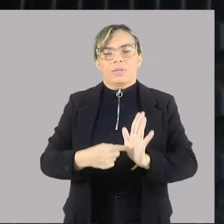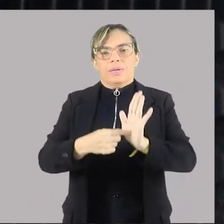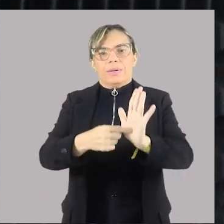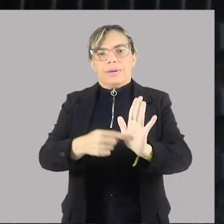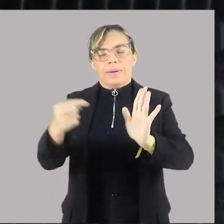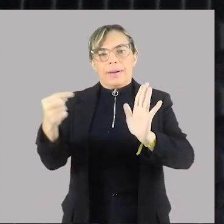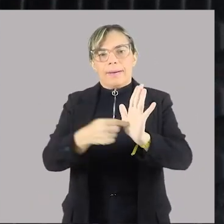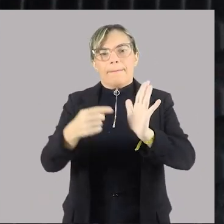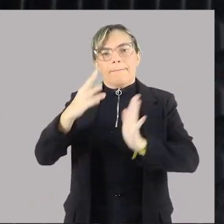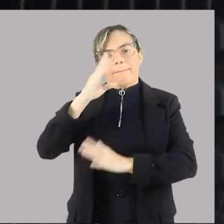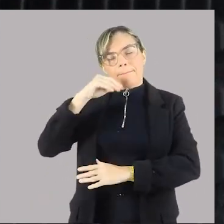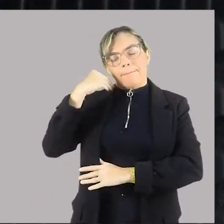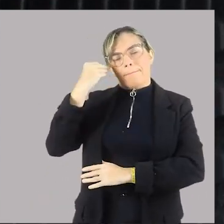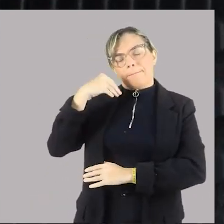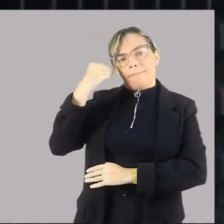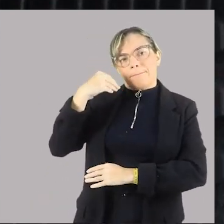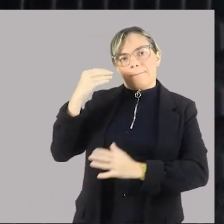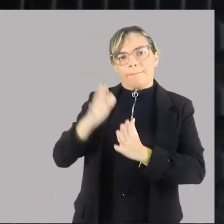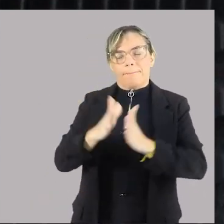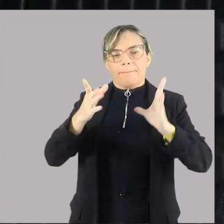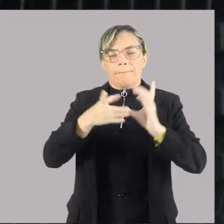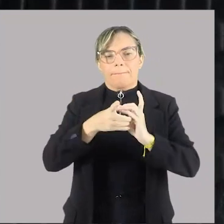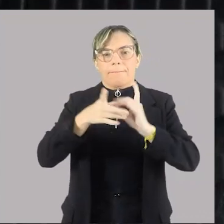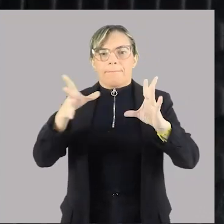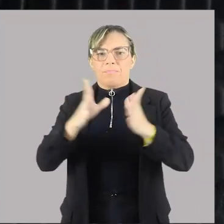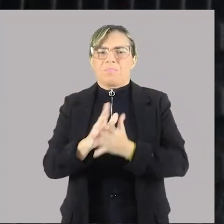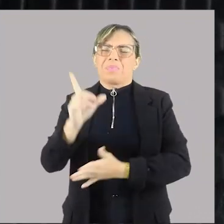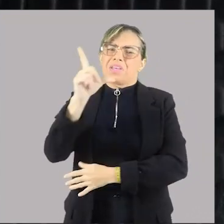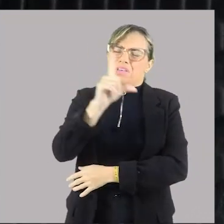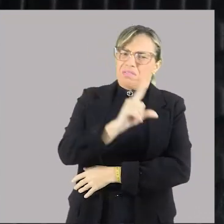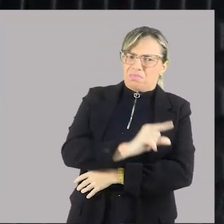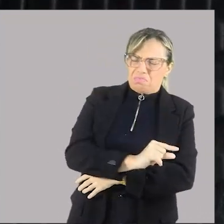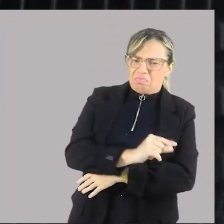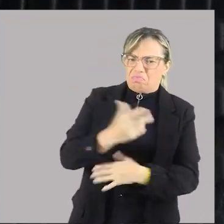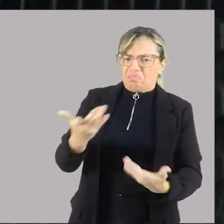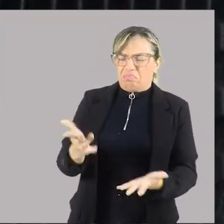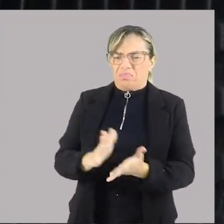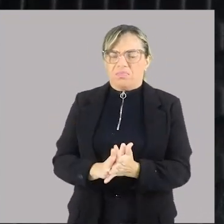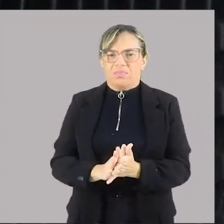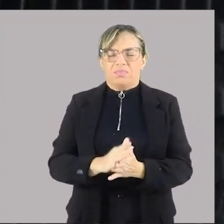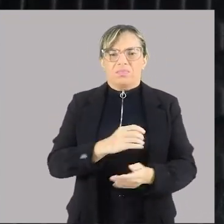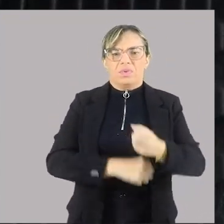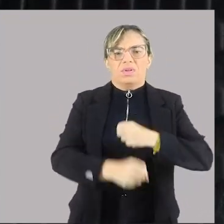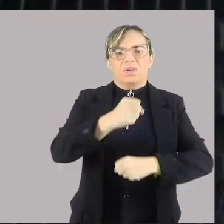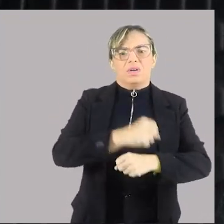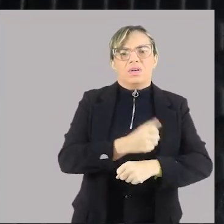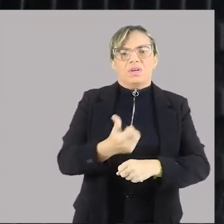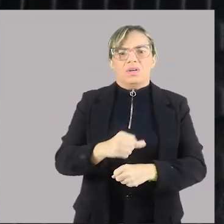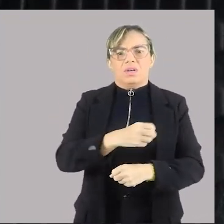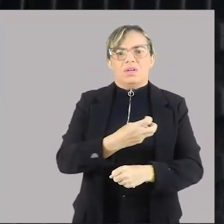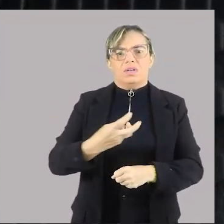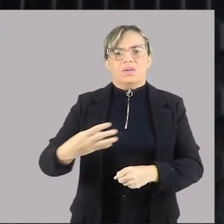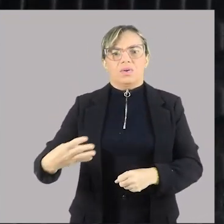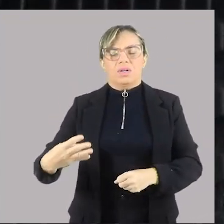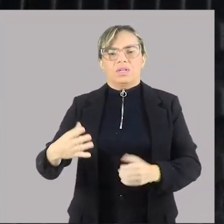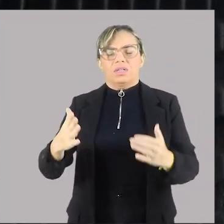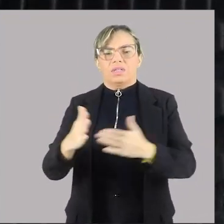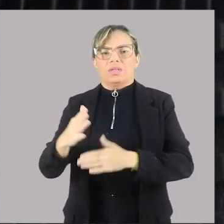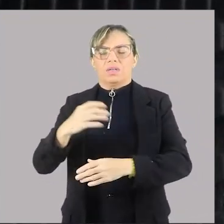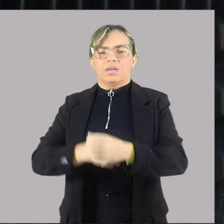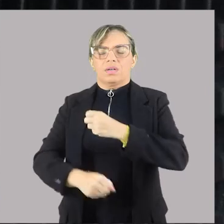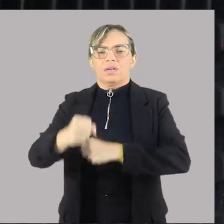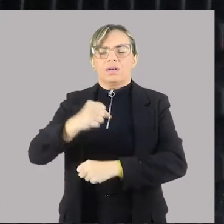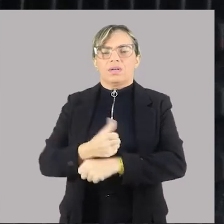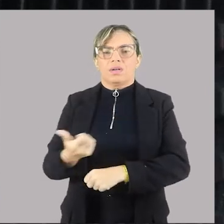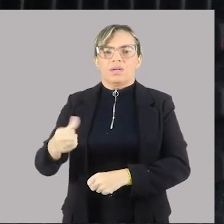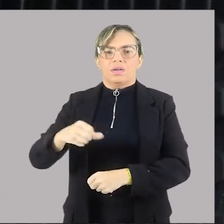uma experiência democrática muito curta, porque foi de 34 a 37, que nós